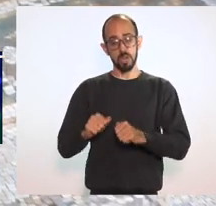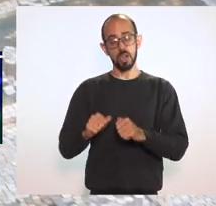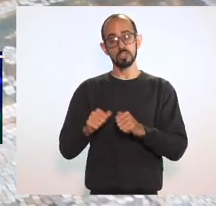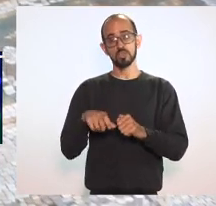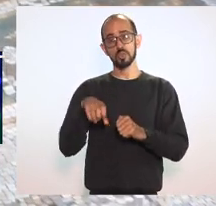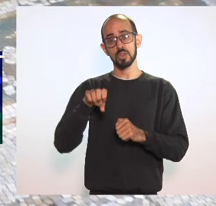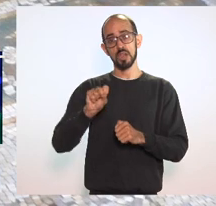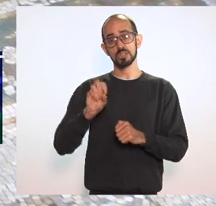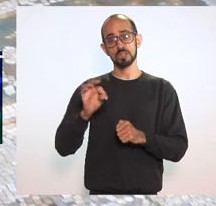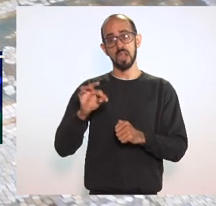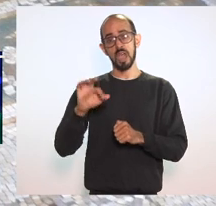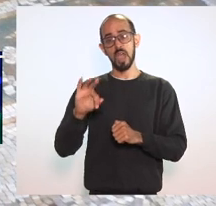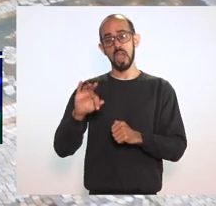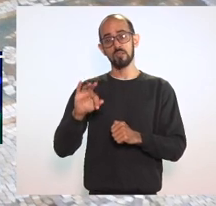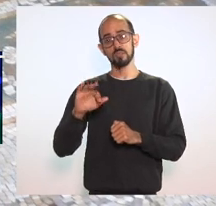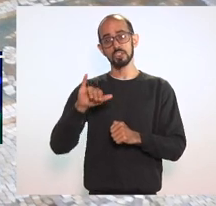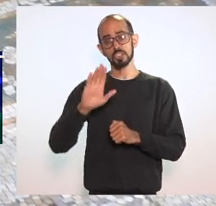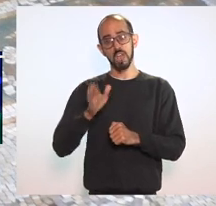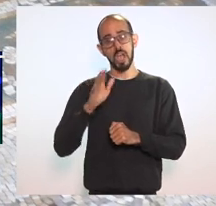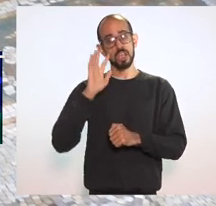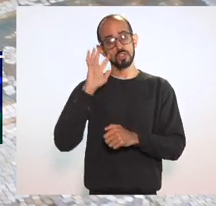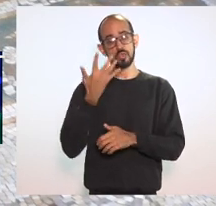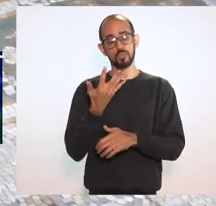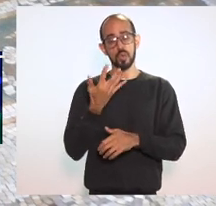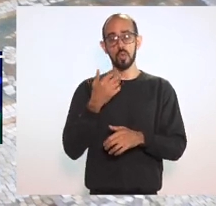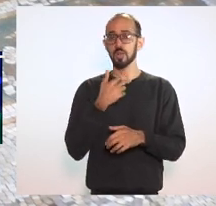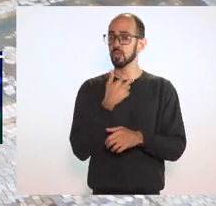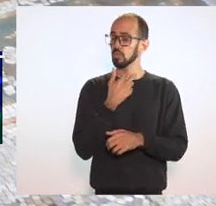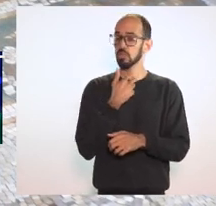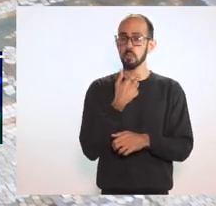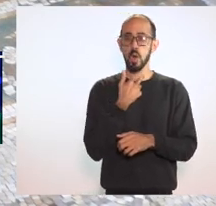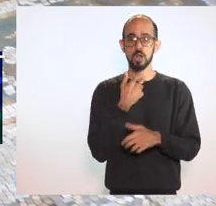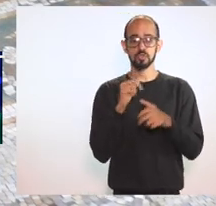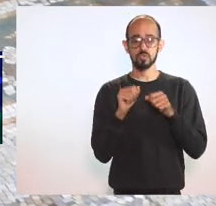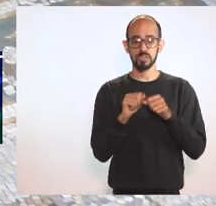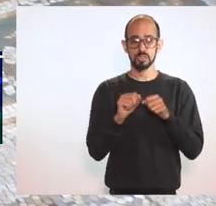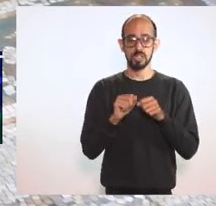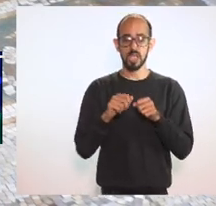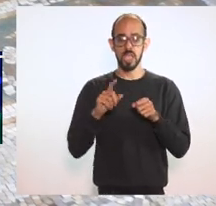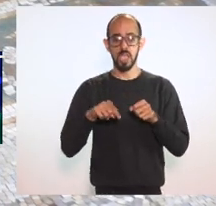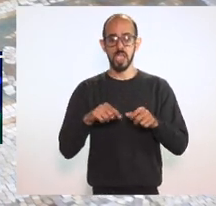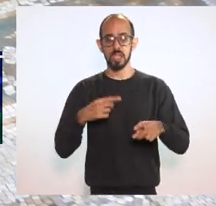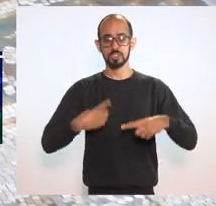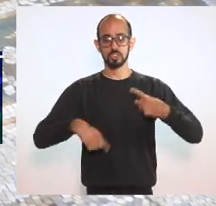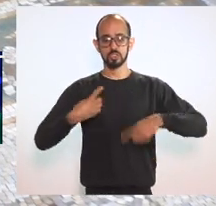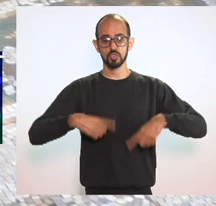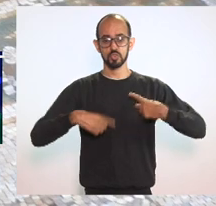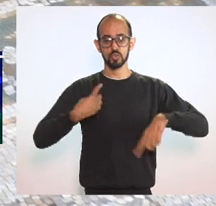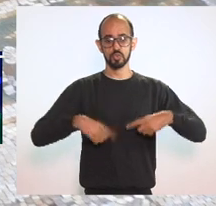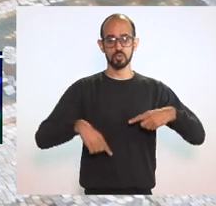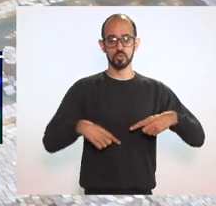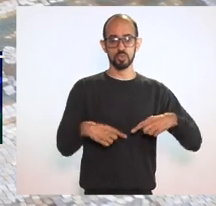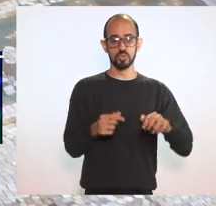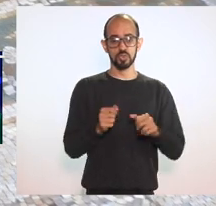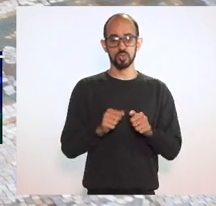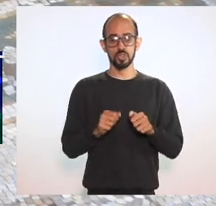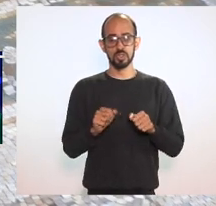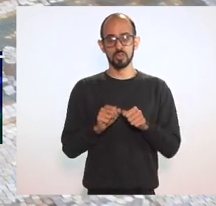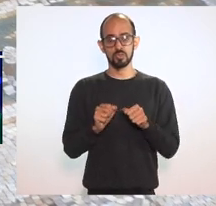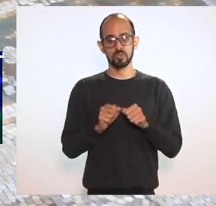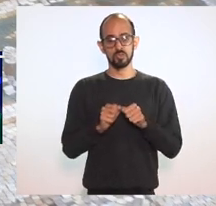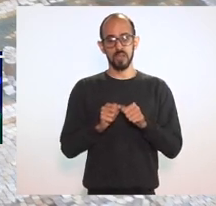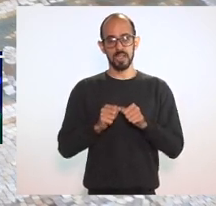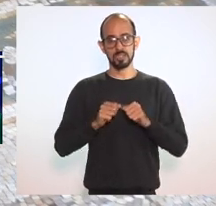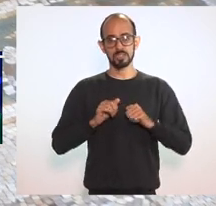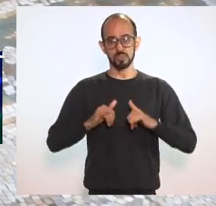STF agora o que a gente não pode fazer essa polêmica que toma conta do